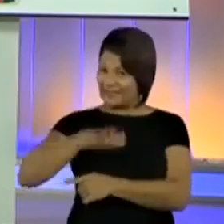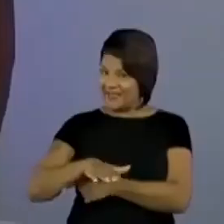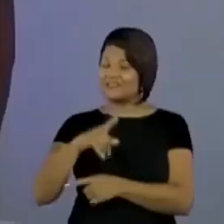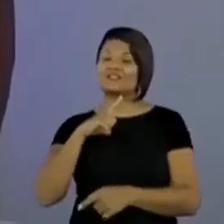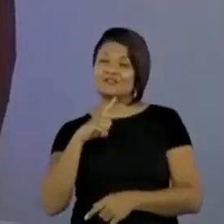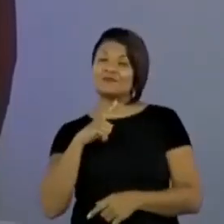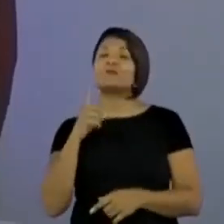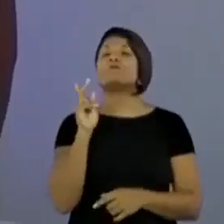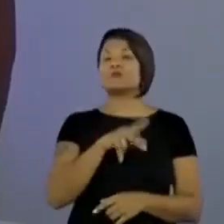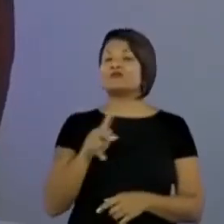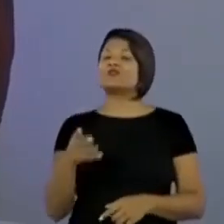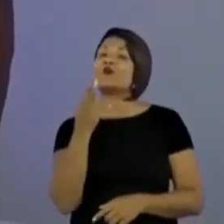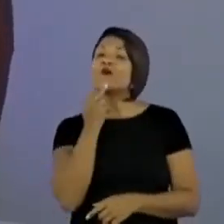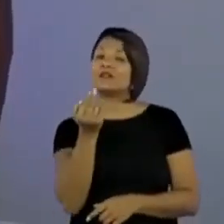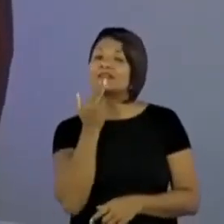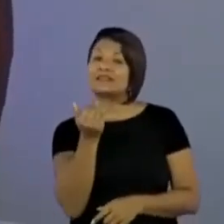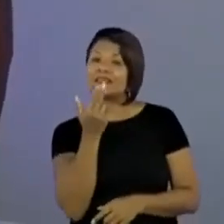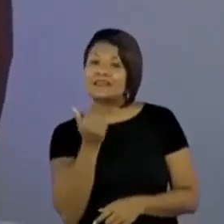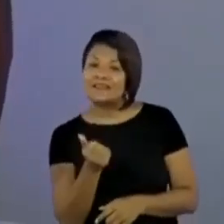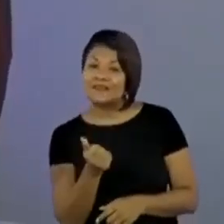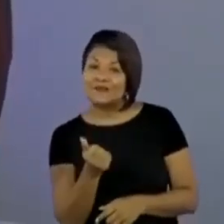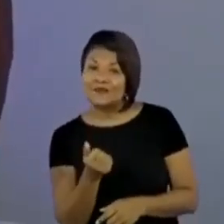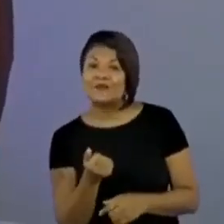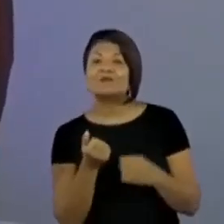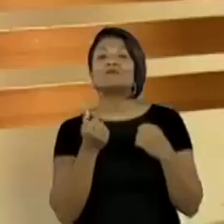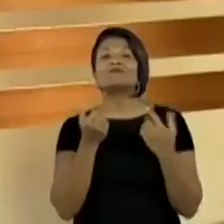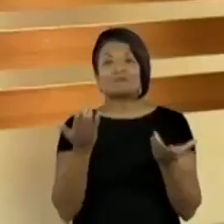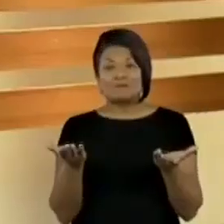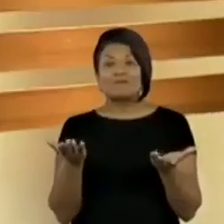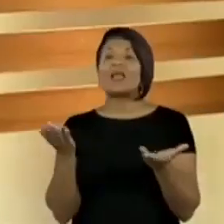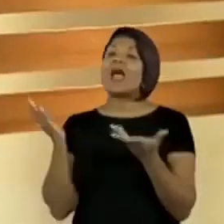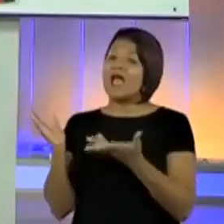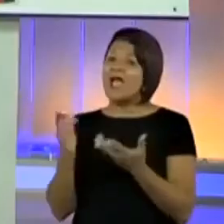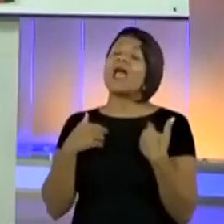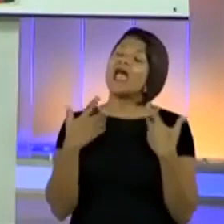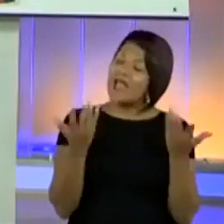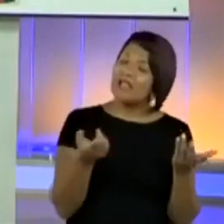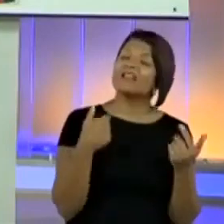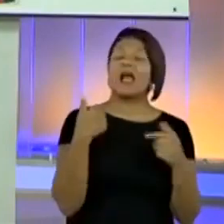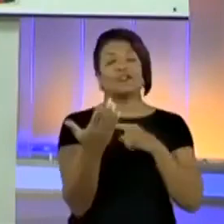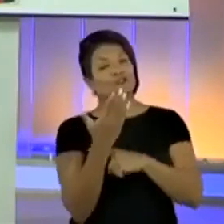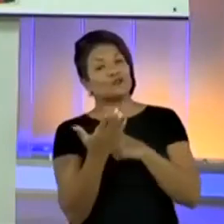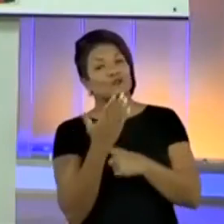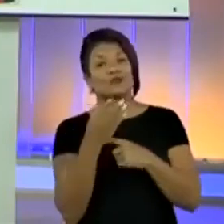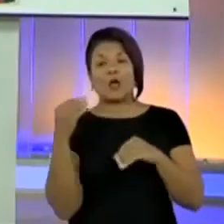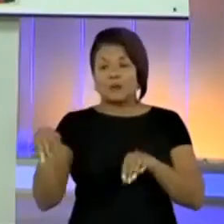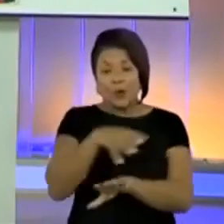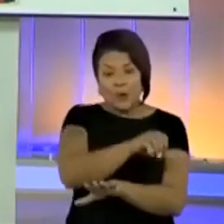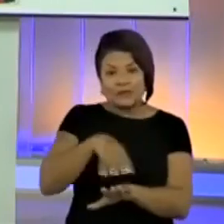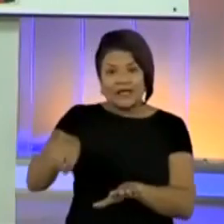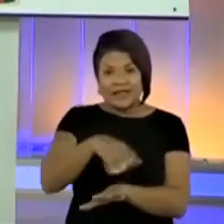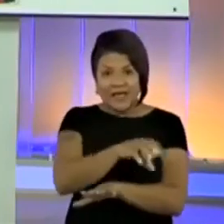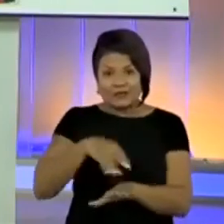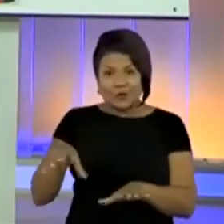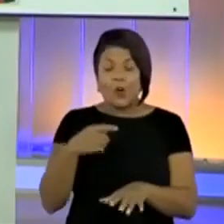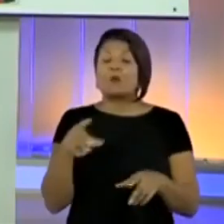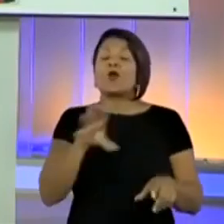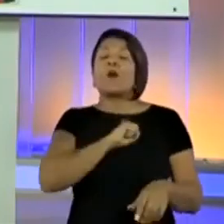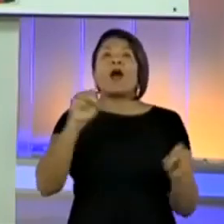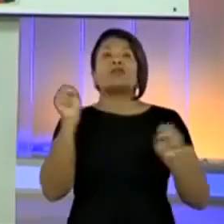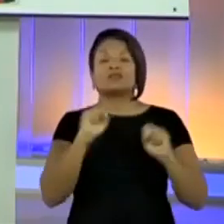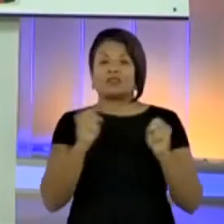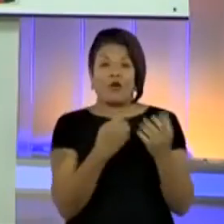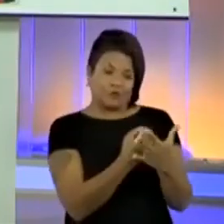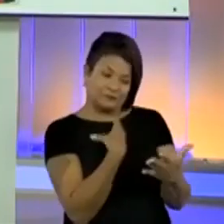Rodrigo, que agora nos ajuda sendo o nosso moderador das conversas, porque eu adoro receber os comentários de vocês